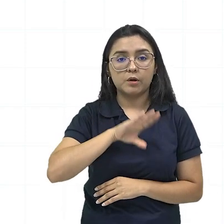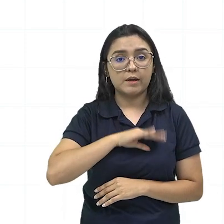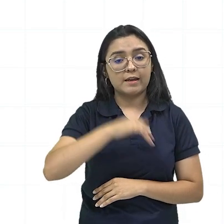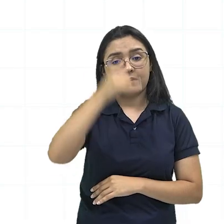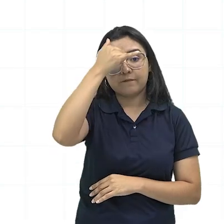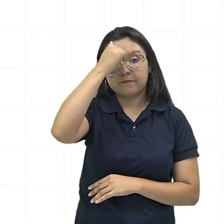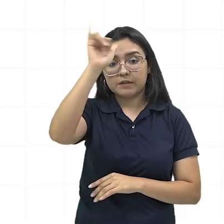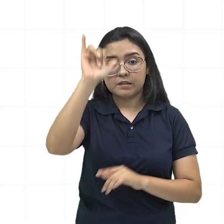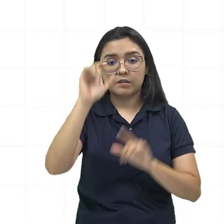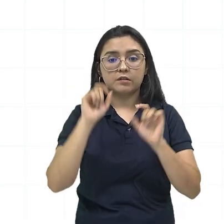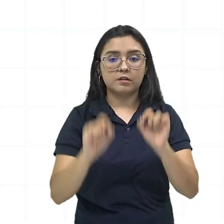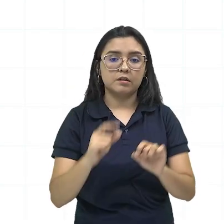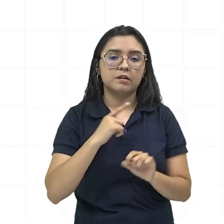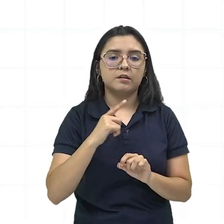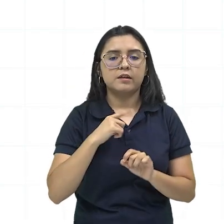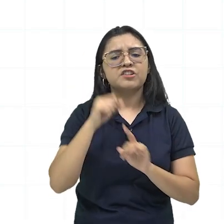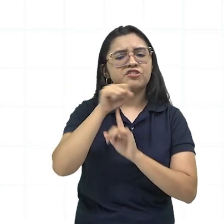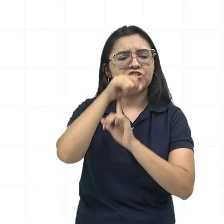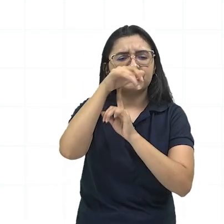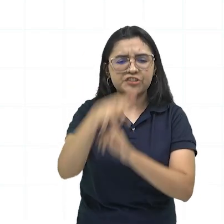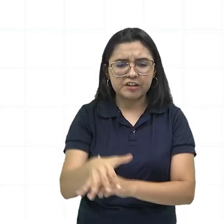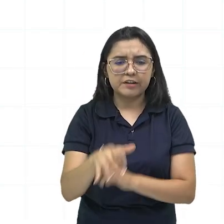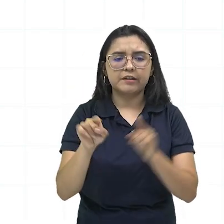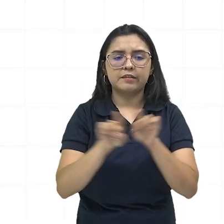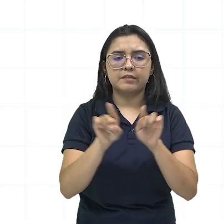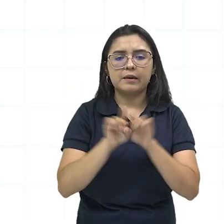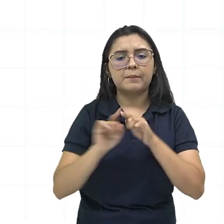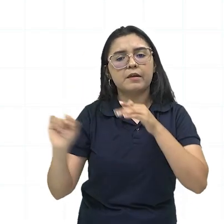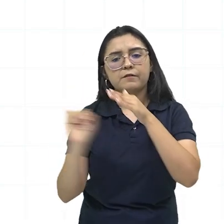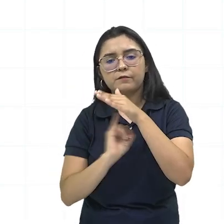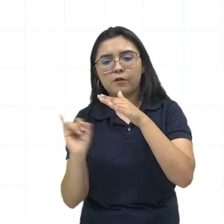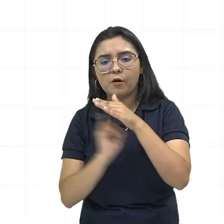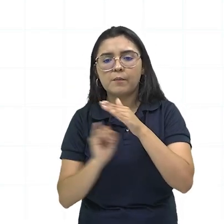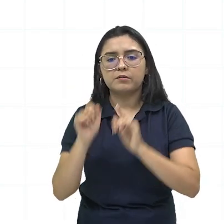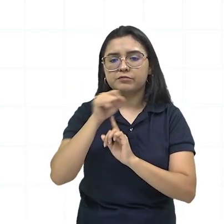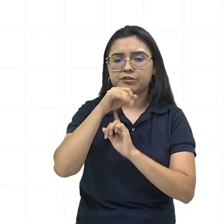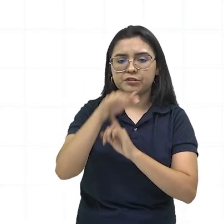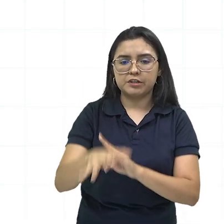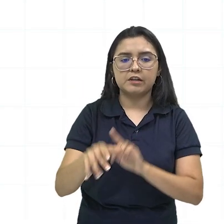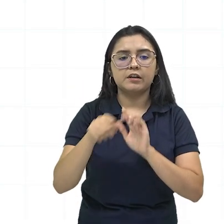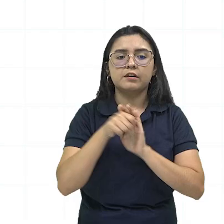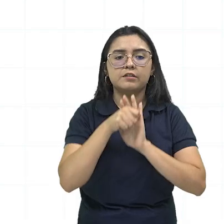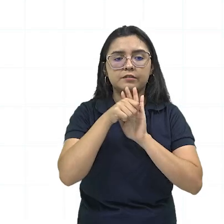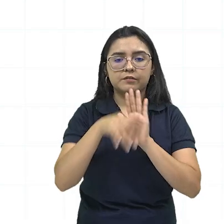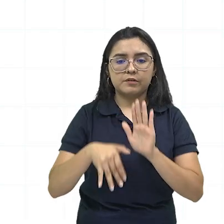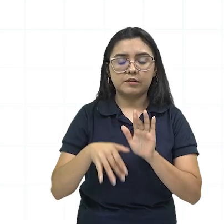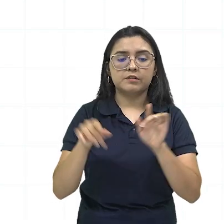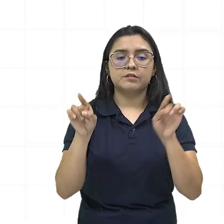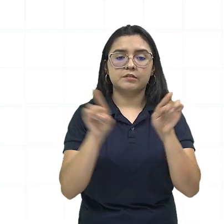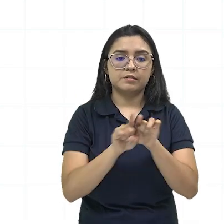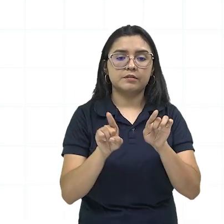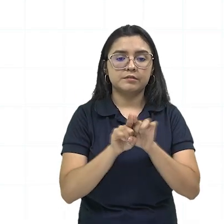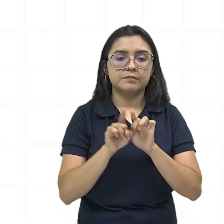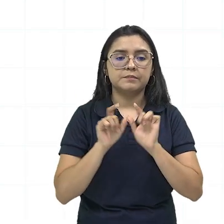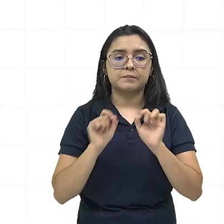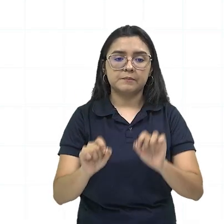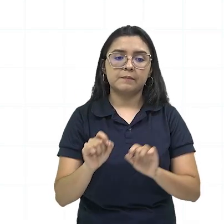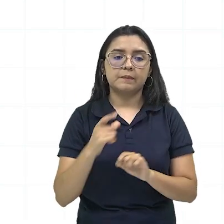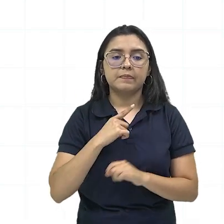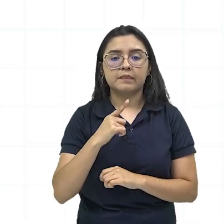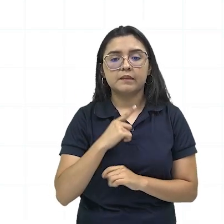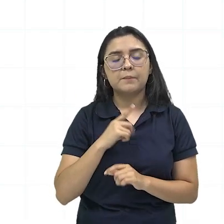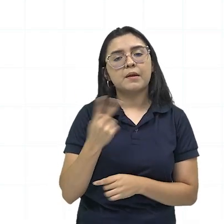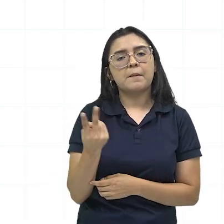evitadas as expressões populares, a linguagem coloquial, gíria, né? As gírias, figuras de linguagem,